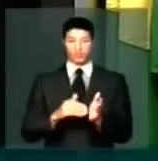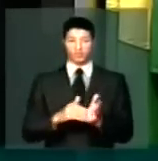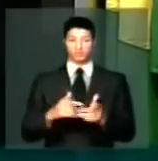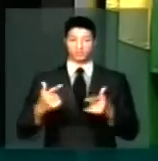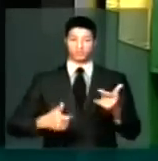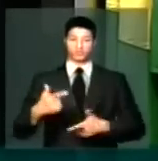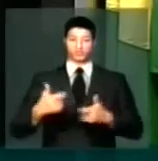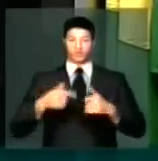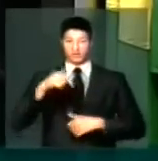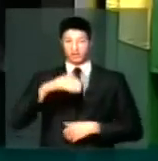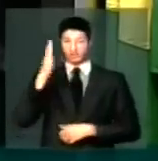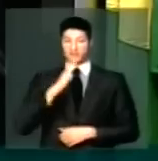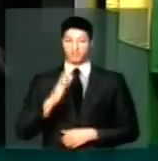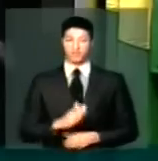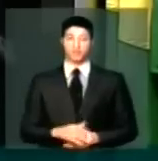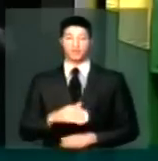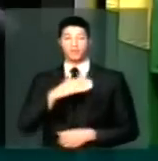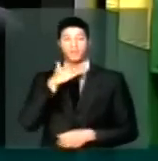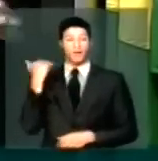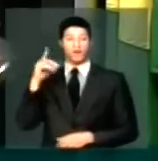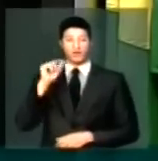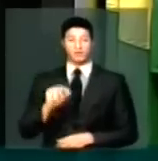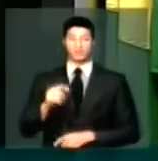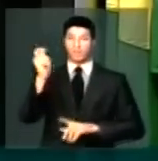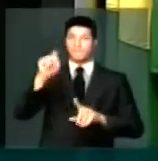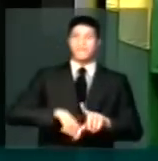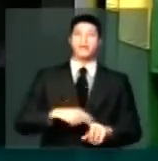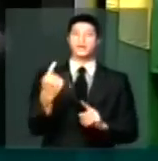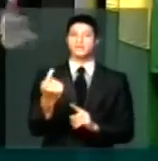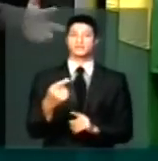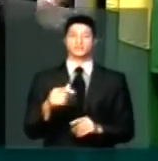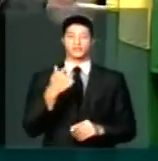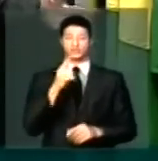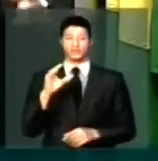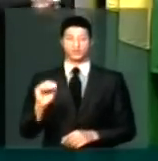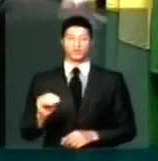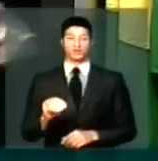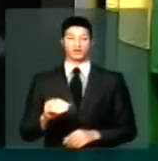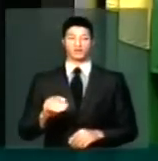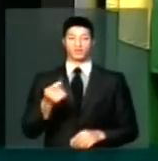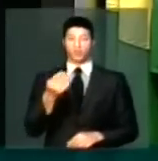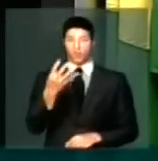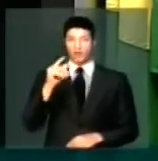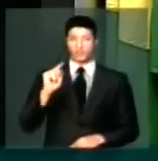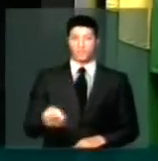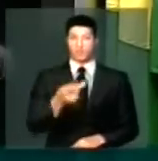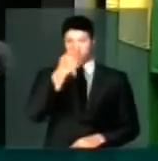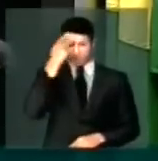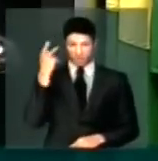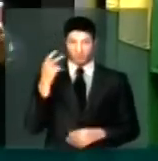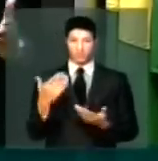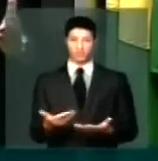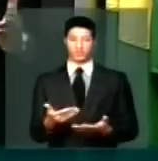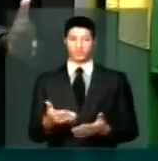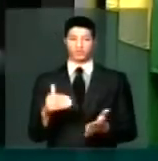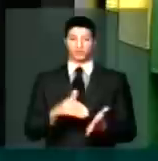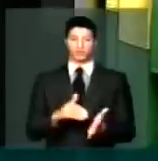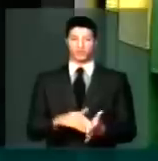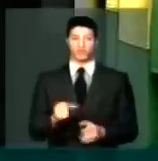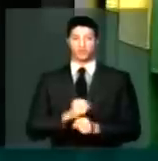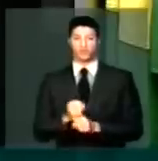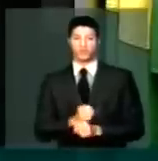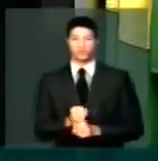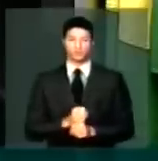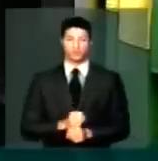nessa guerra. E aqui no Brasil, morre isso num mês. Em Goiás morreu mais de 4 mil pessoas, então, no